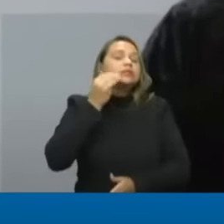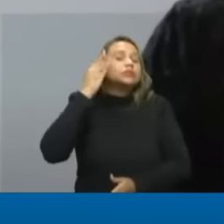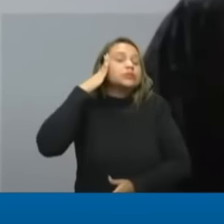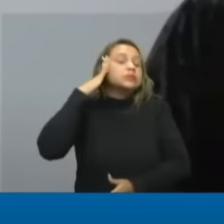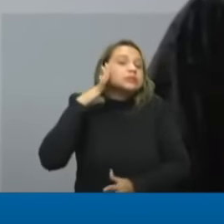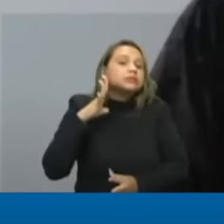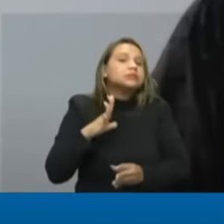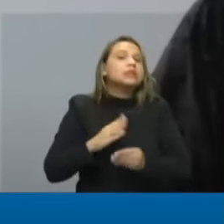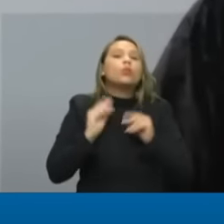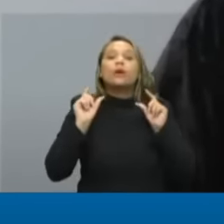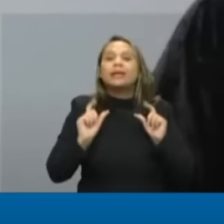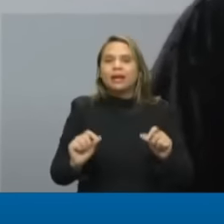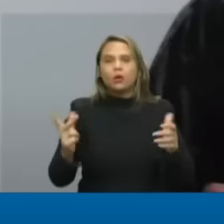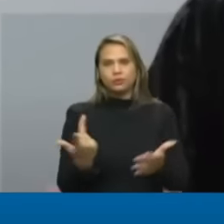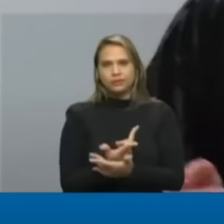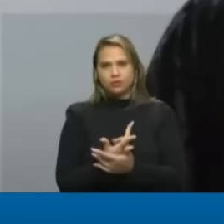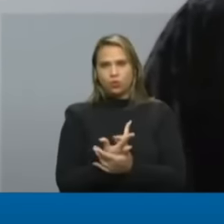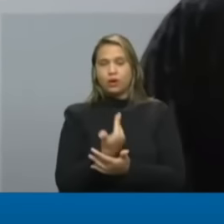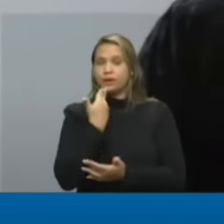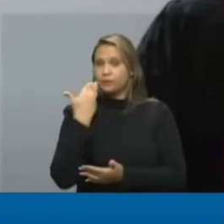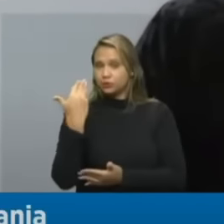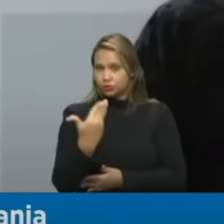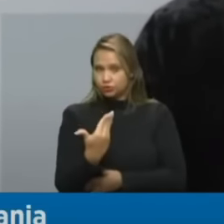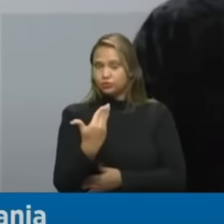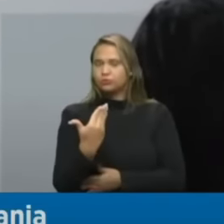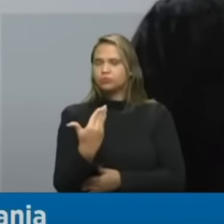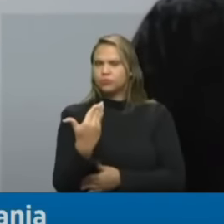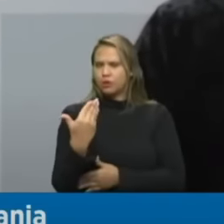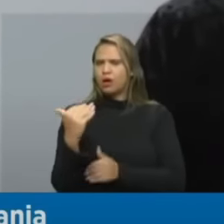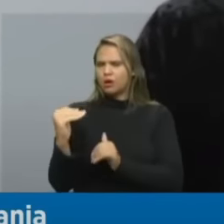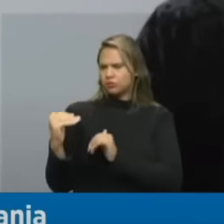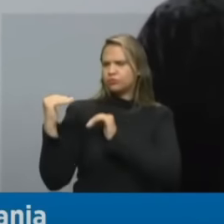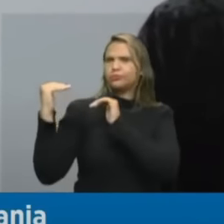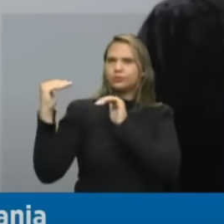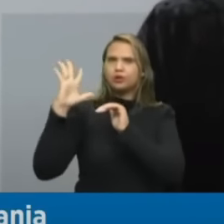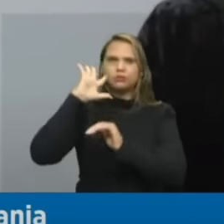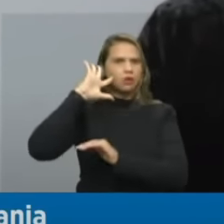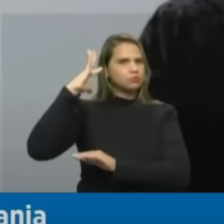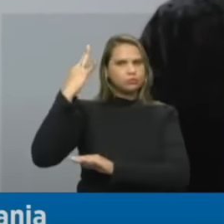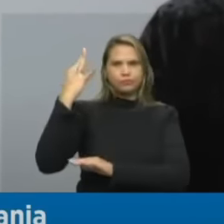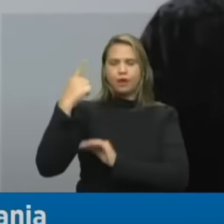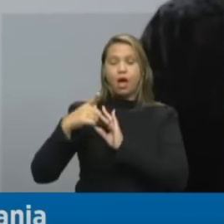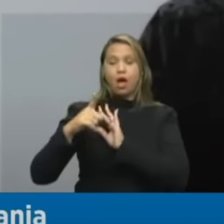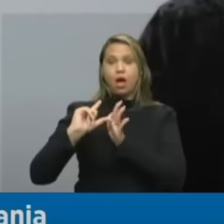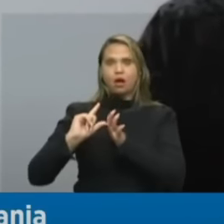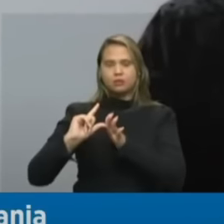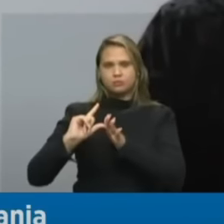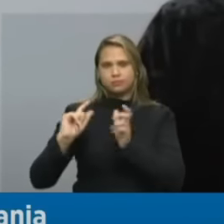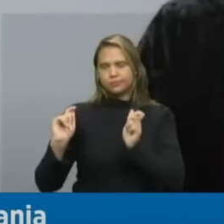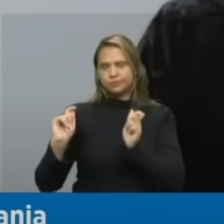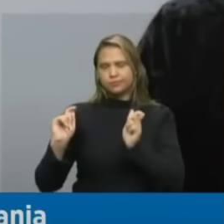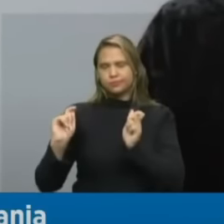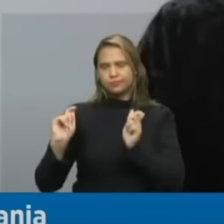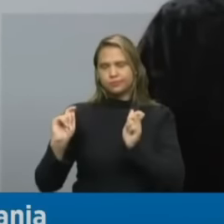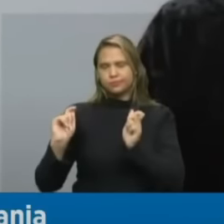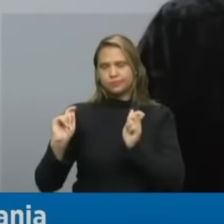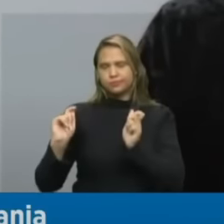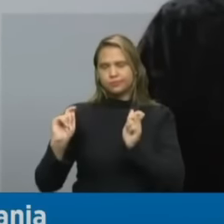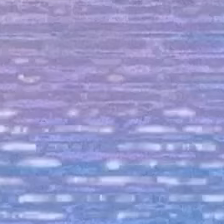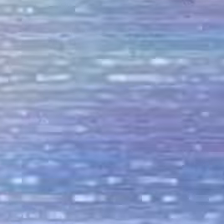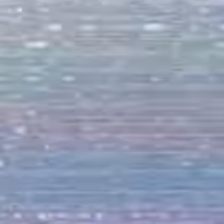pedindo as providências necessárias para as autoridades para que isso possa ser resolvido o quanto antes. Deputado Raimundo, só me permita fazer